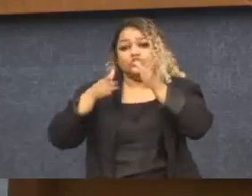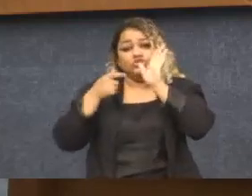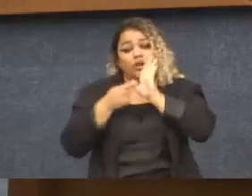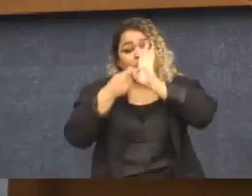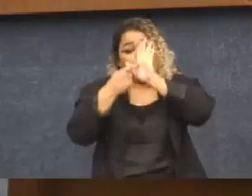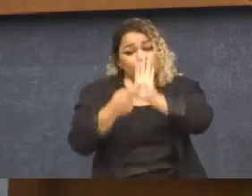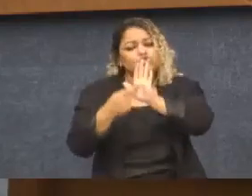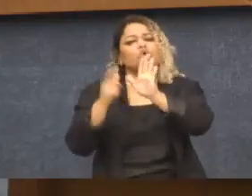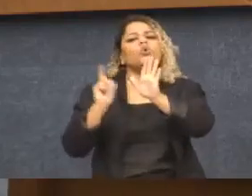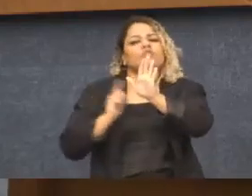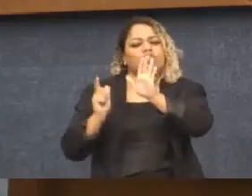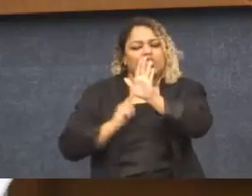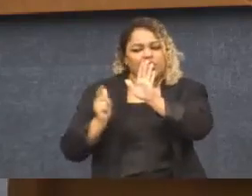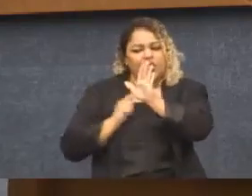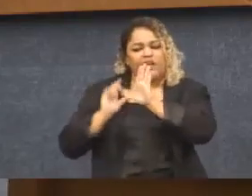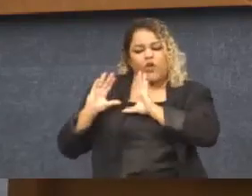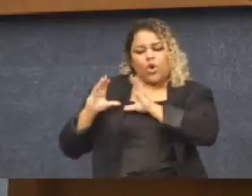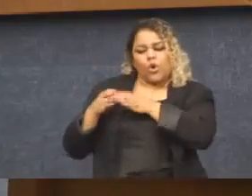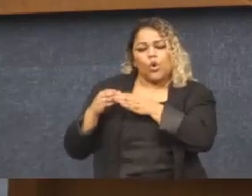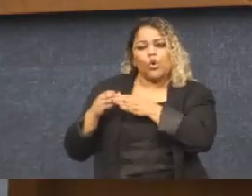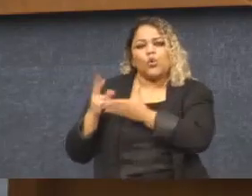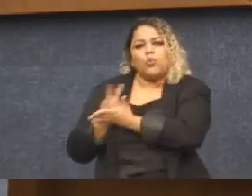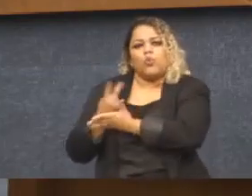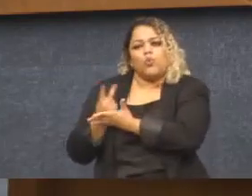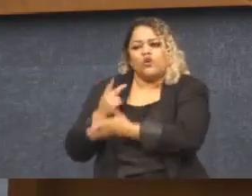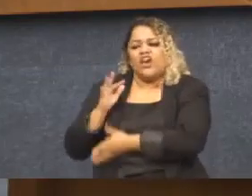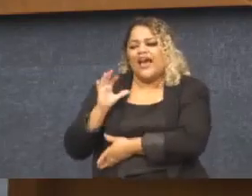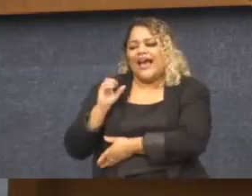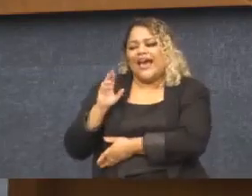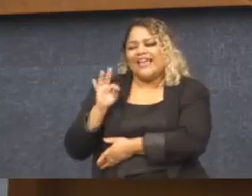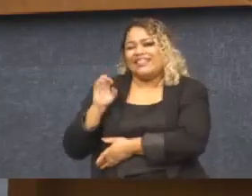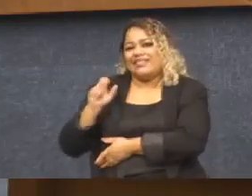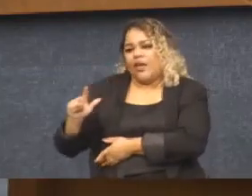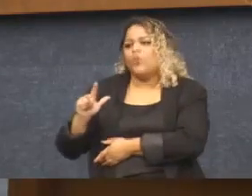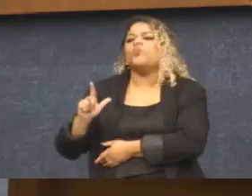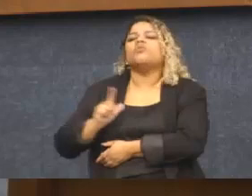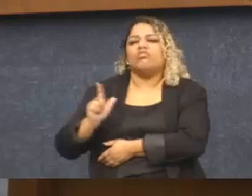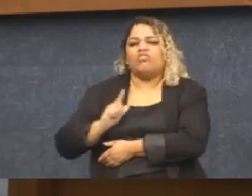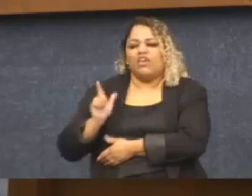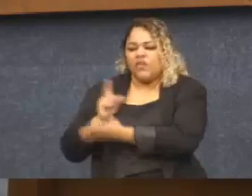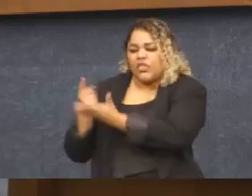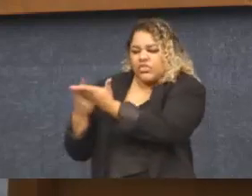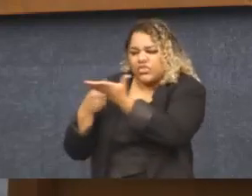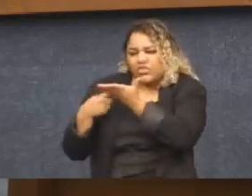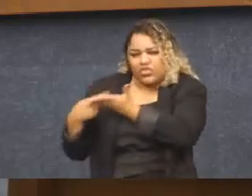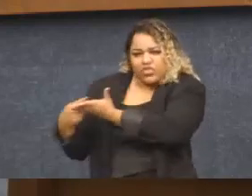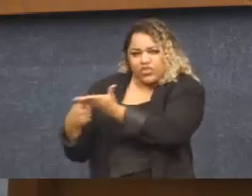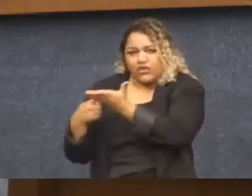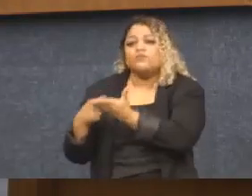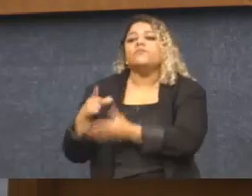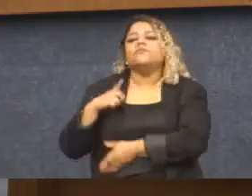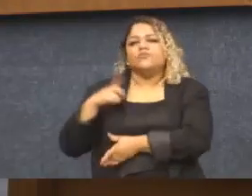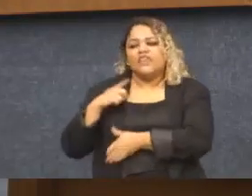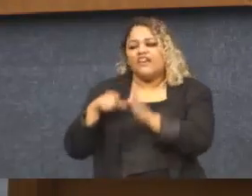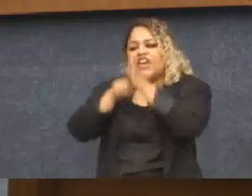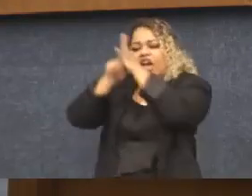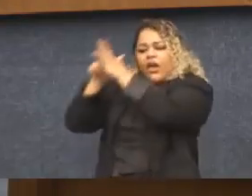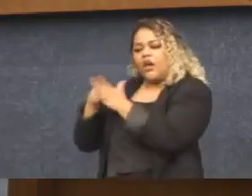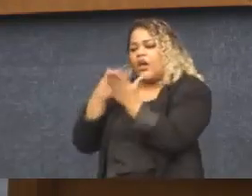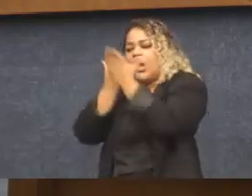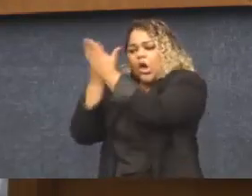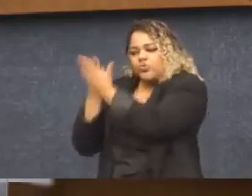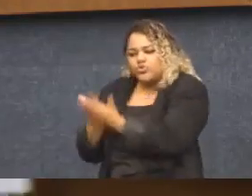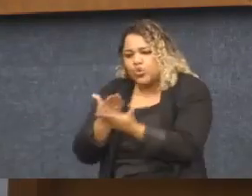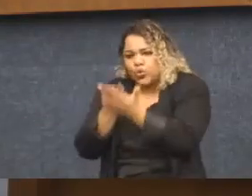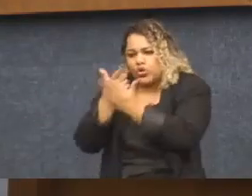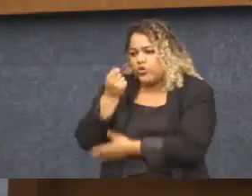de cartel lá na licitação de 2008. Foi mostrado que, quando a auditoria foi feita em 2018, apresentou uma